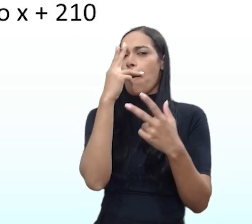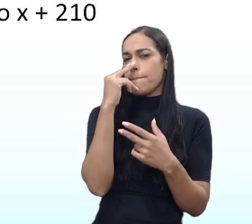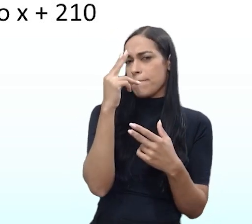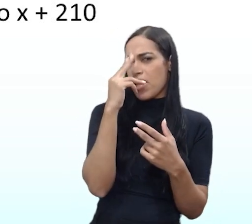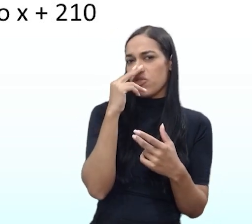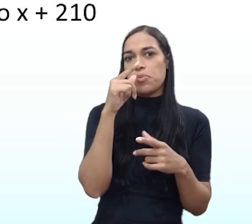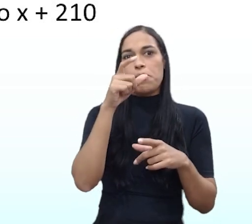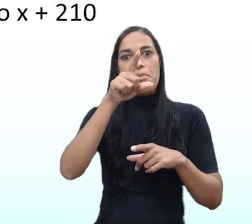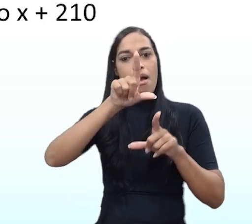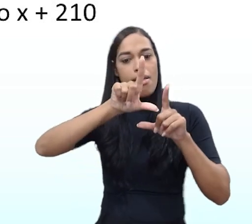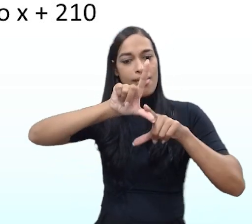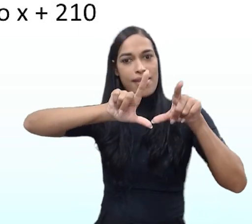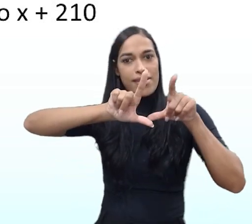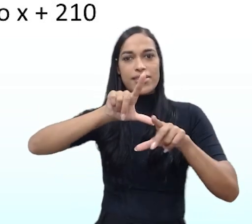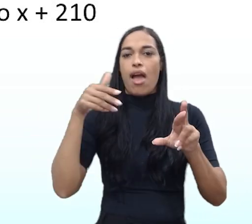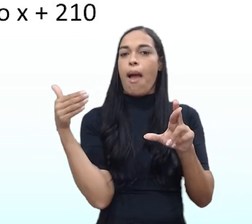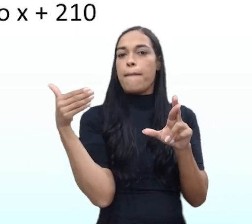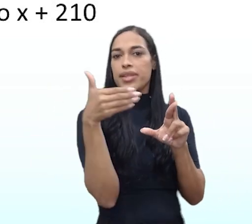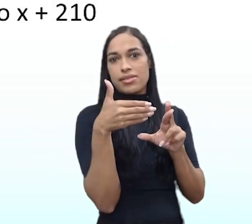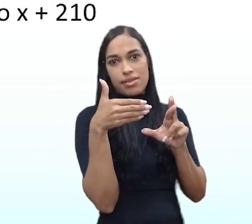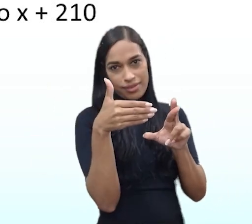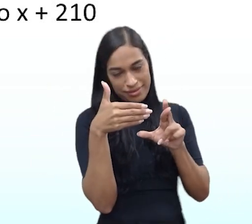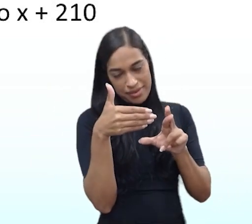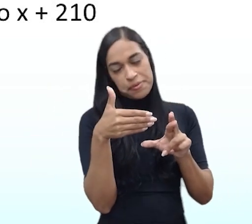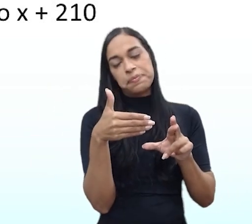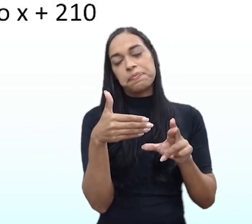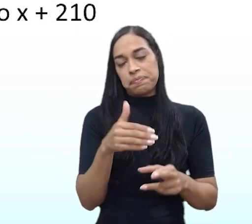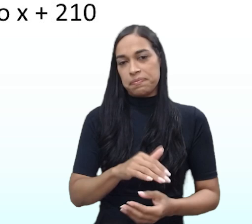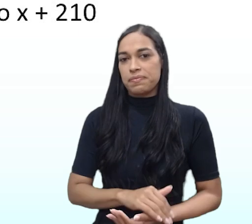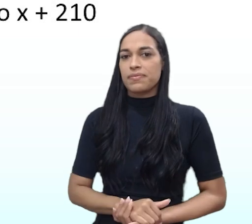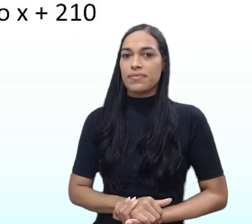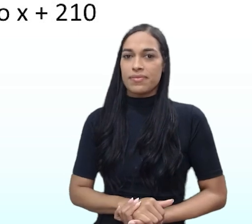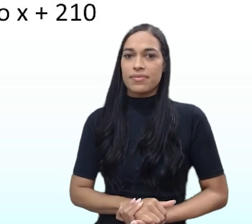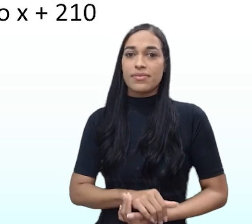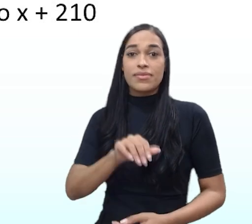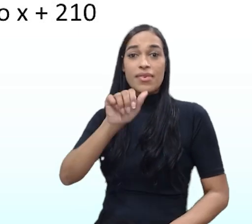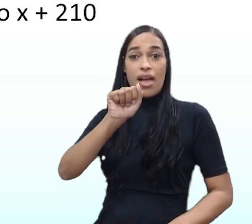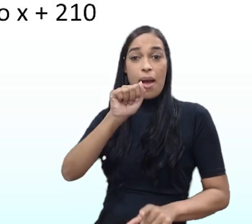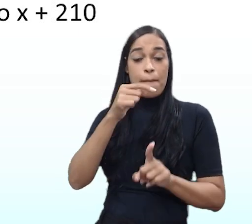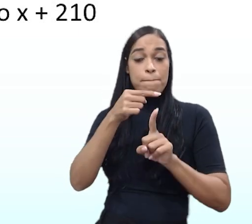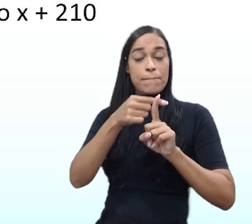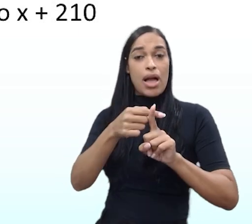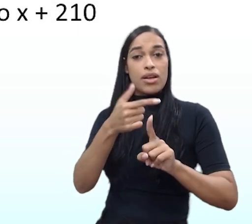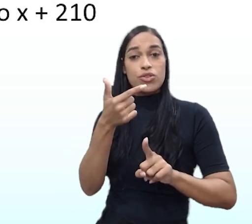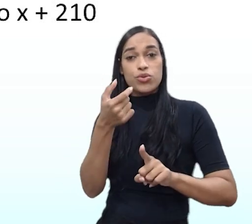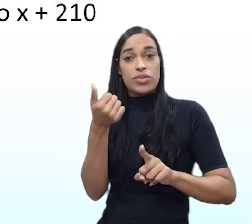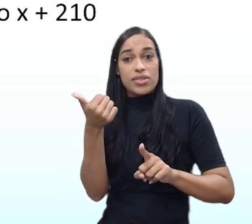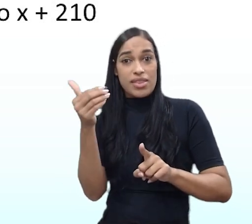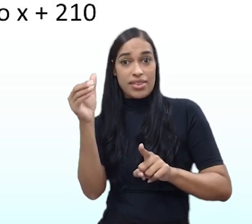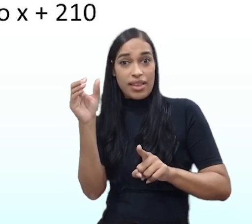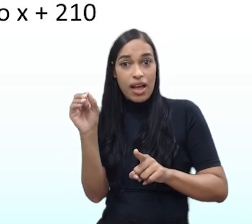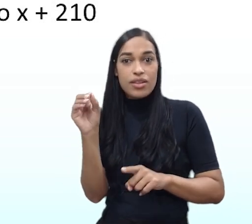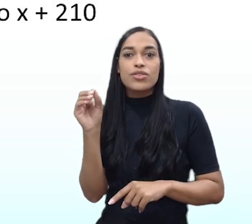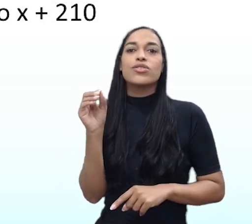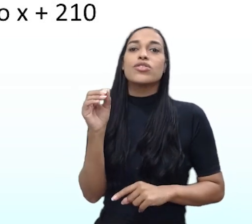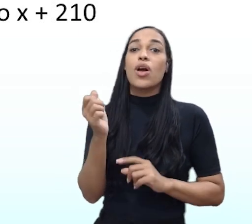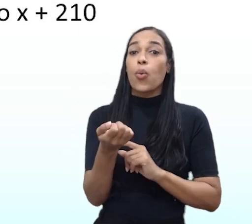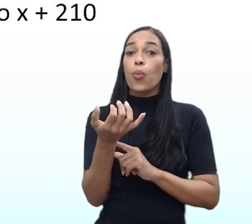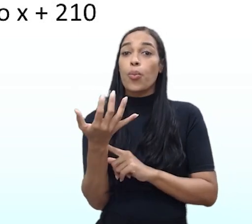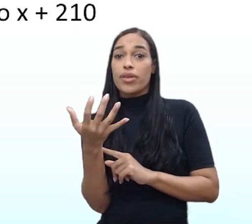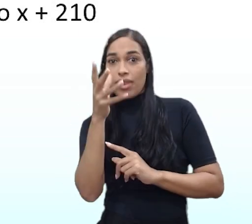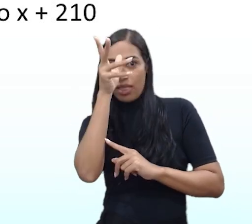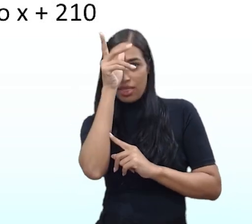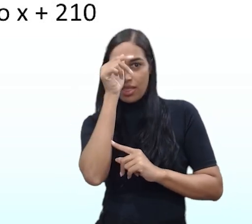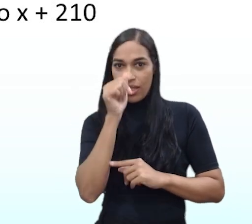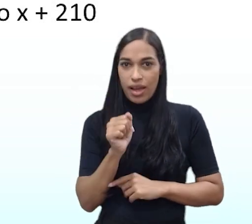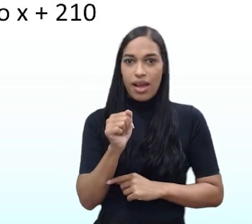a mesma letra para representá-los, tá? Excede A mais 210, então o